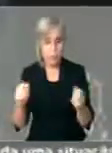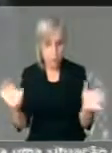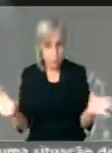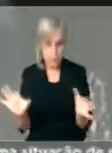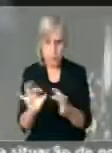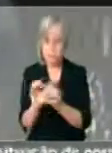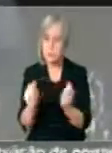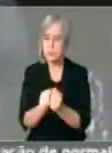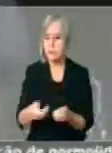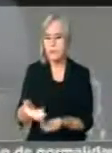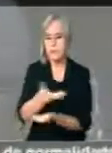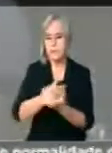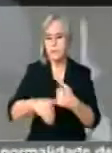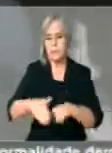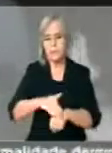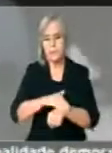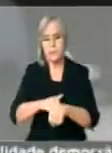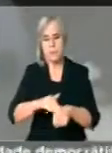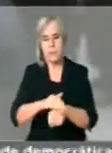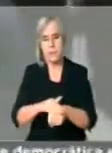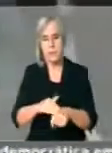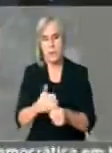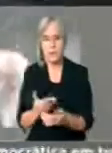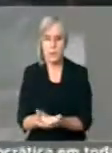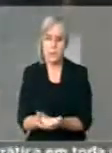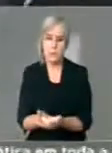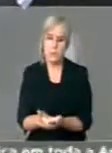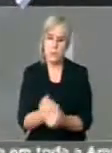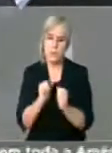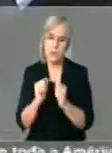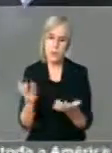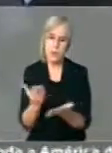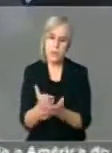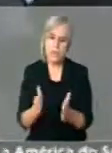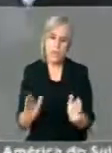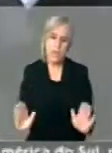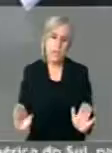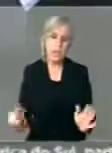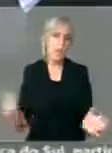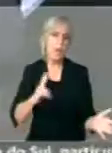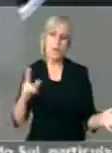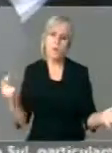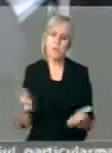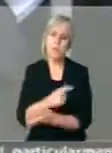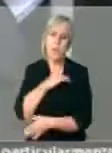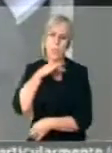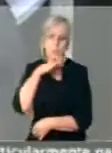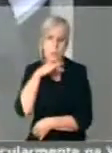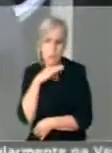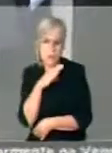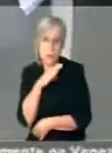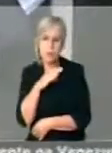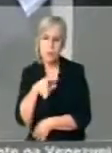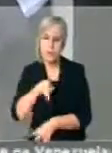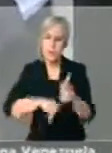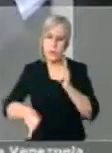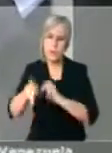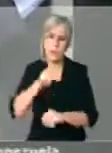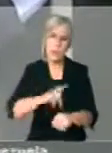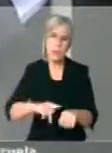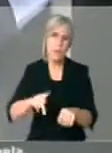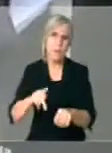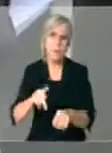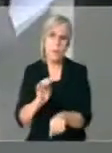gente possa passar essa página muito ruim que o cidadão capixaba está vivendo desde sexta-feira de noite, uma